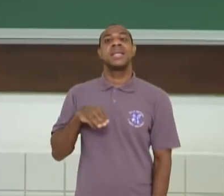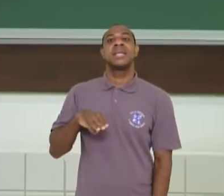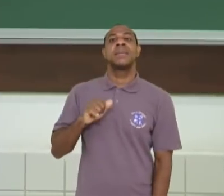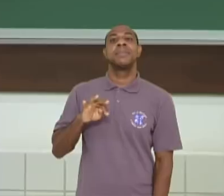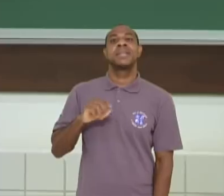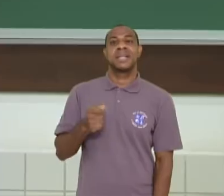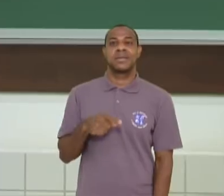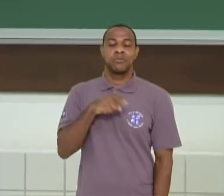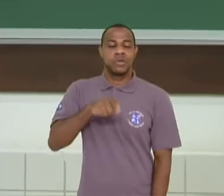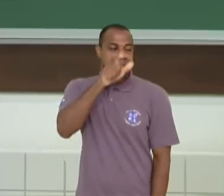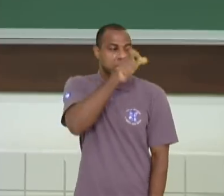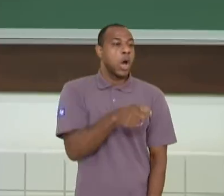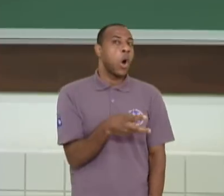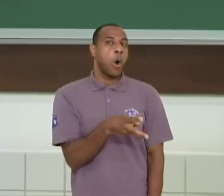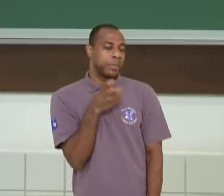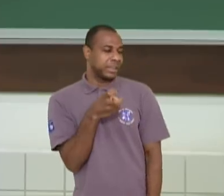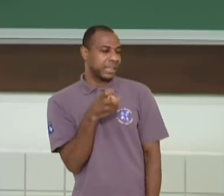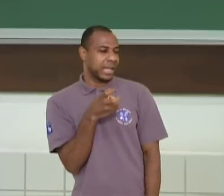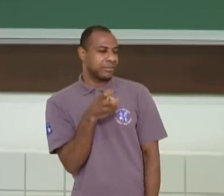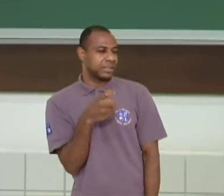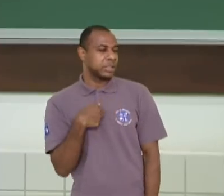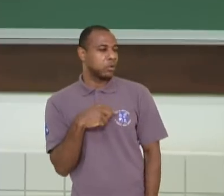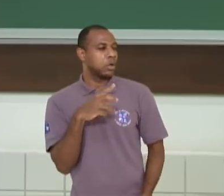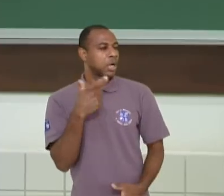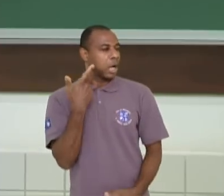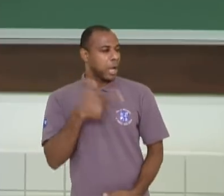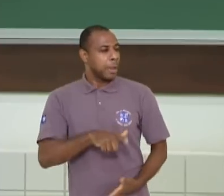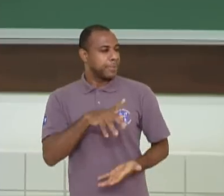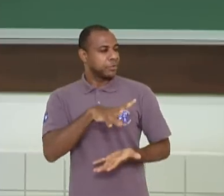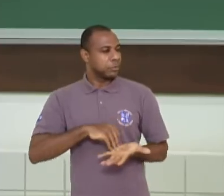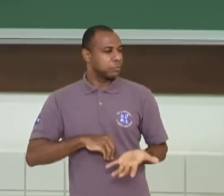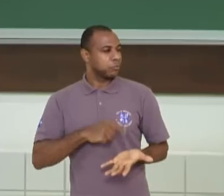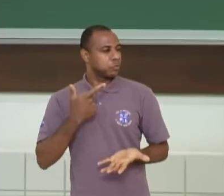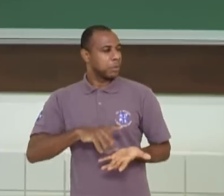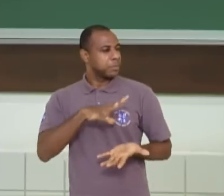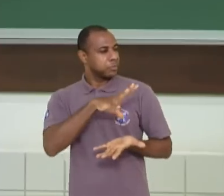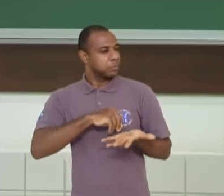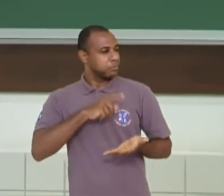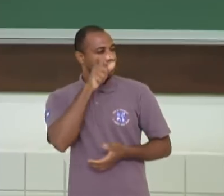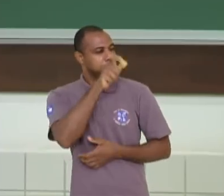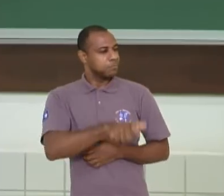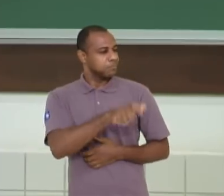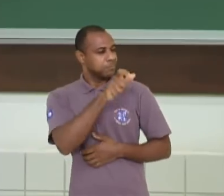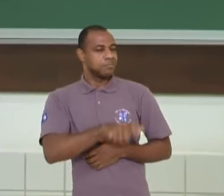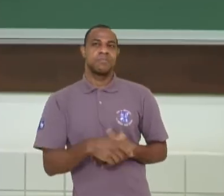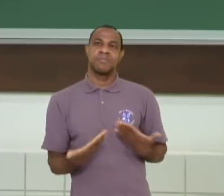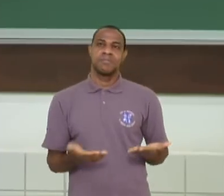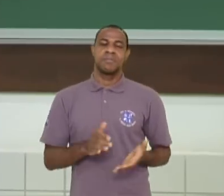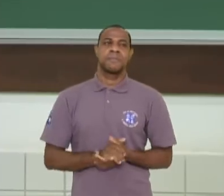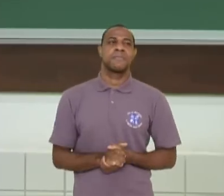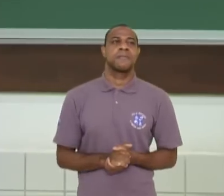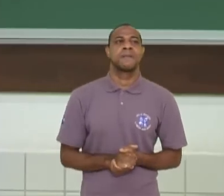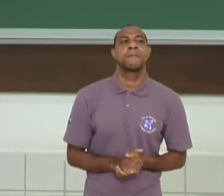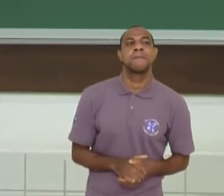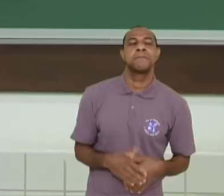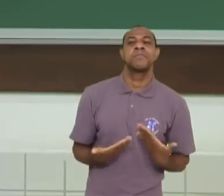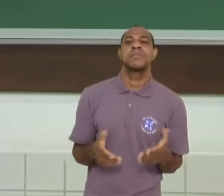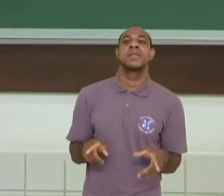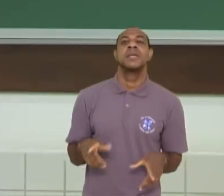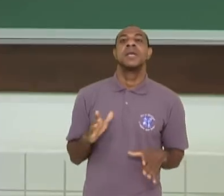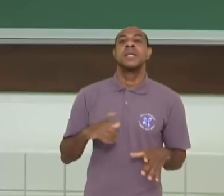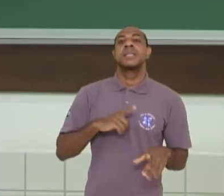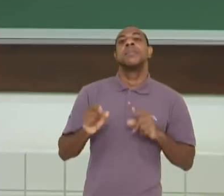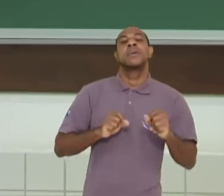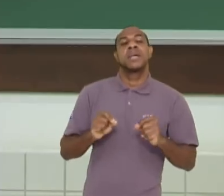o outro e replica-se o que o outro está fazendo, né? Desde que seja de maneira com cunho educacional, né? Com cunho